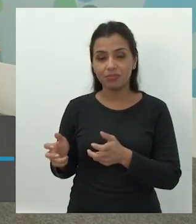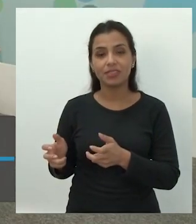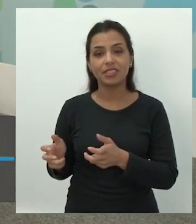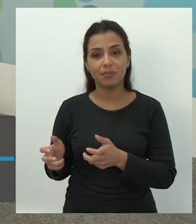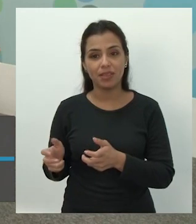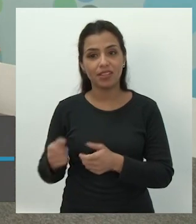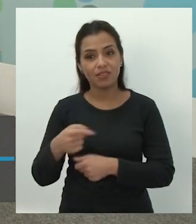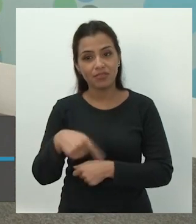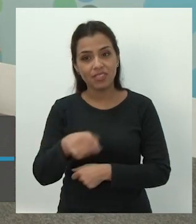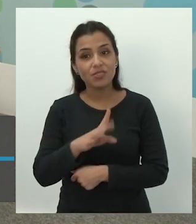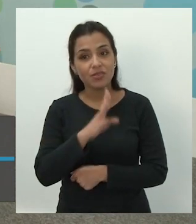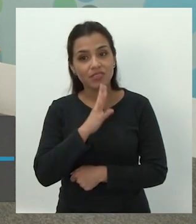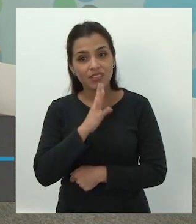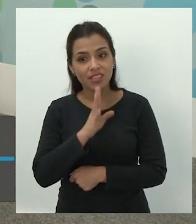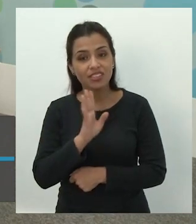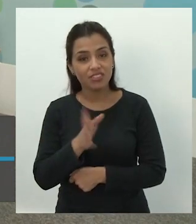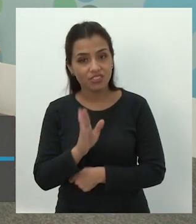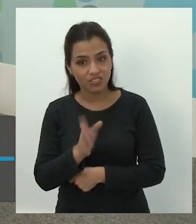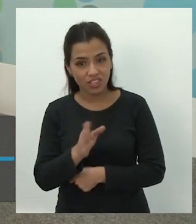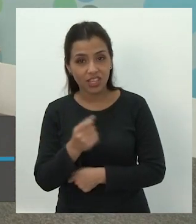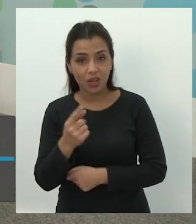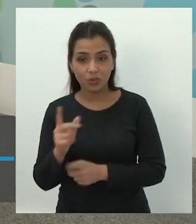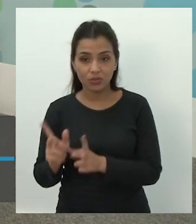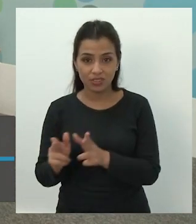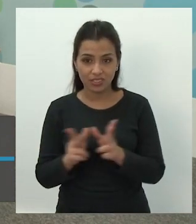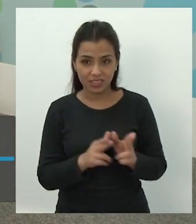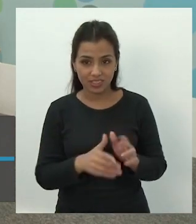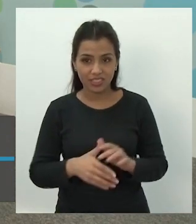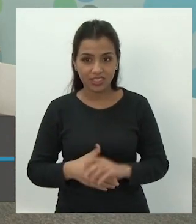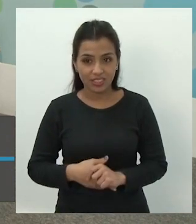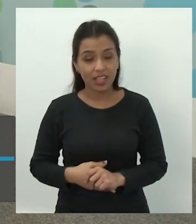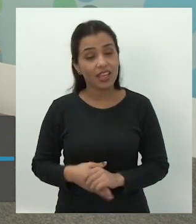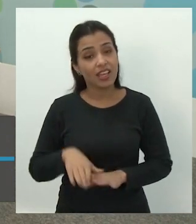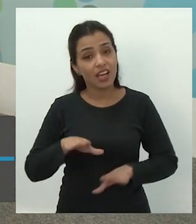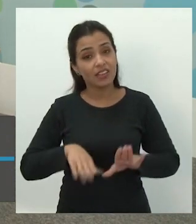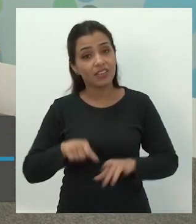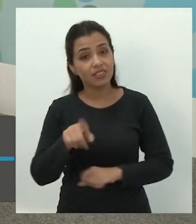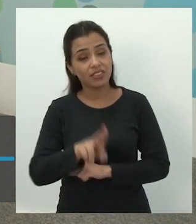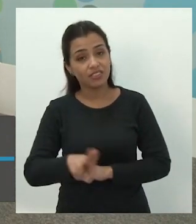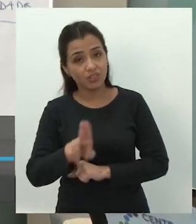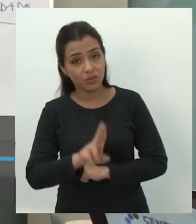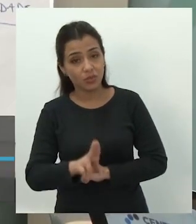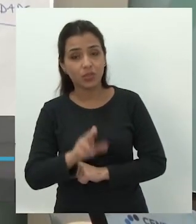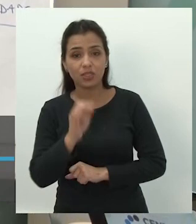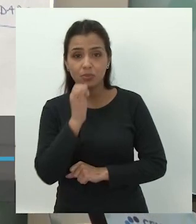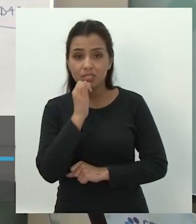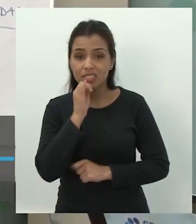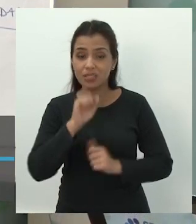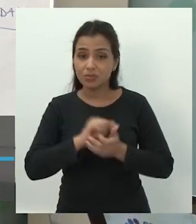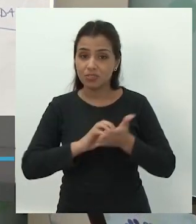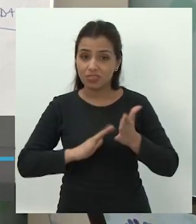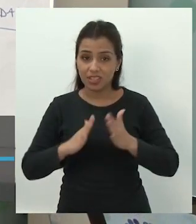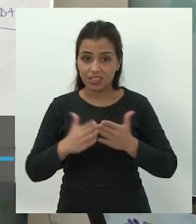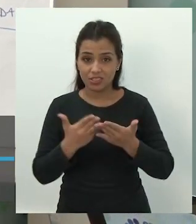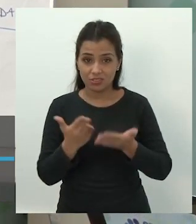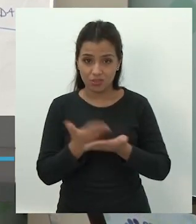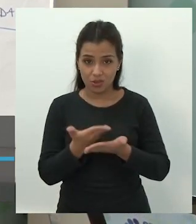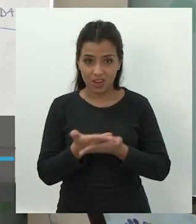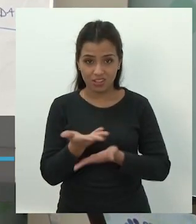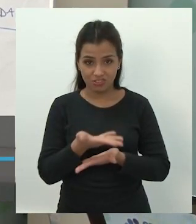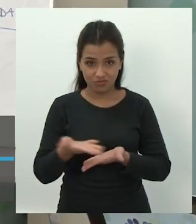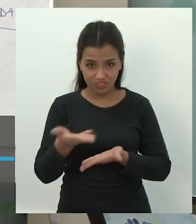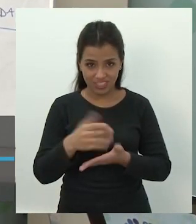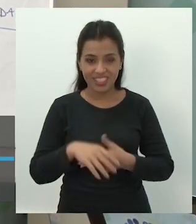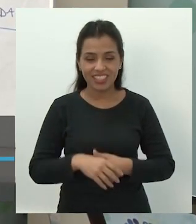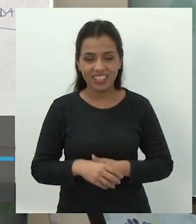conhecem já alguns programas de edição de vídeo, né? E talvez até já tenham utilizado aí em alguma experiência na escola de vocês, enfim, tá?